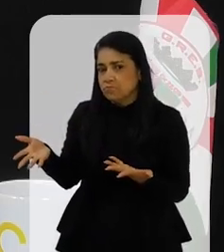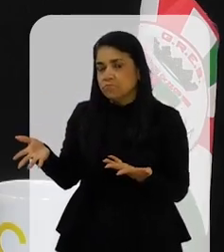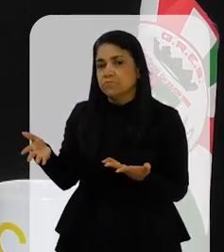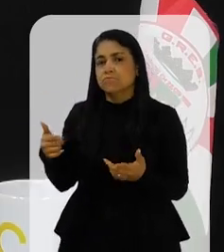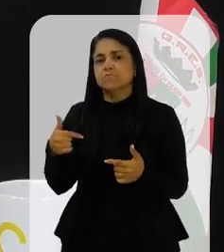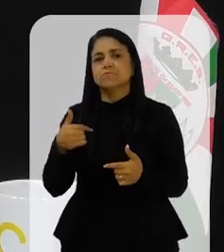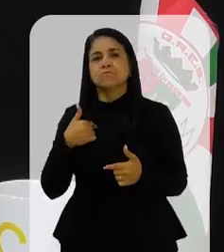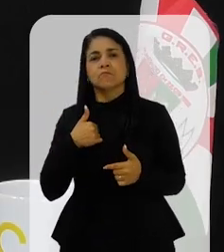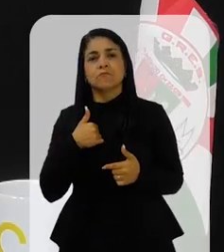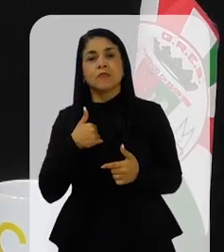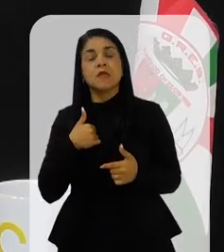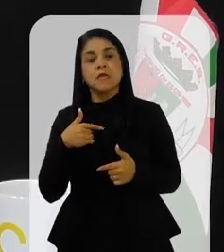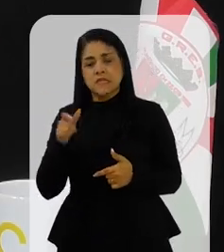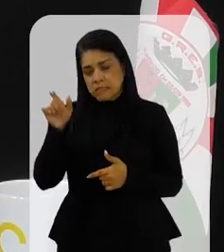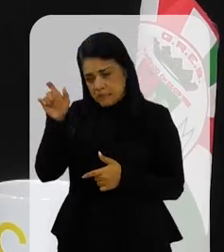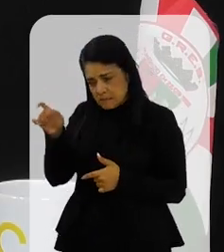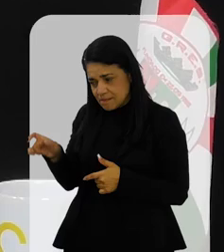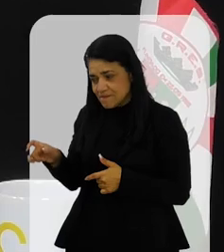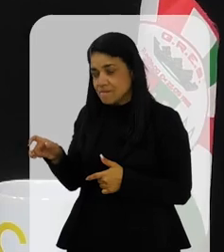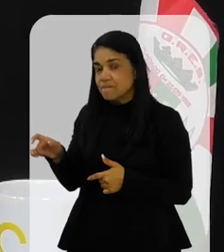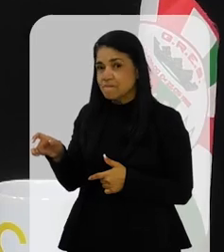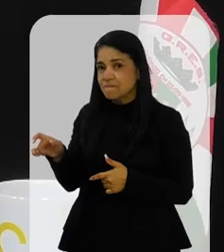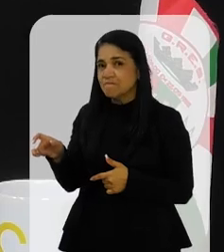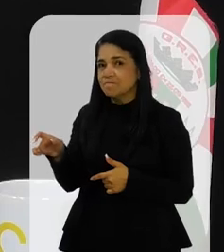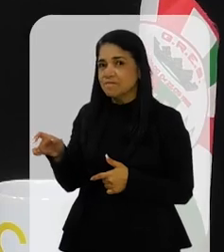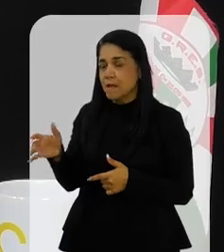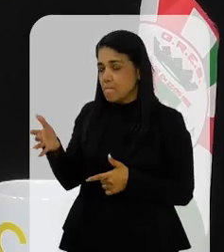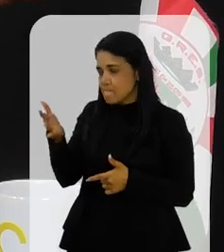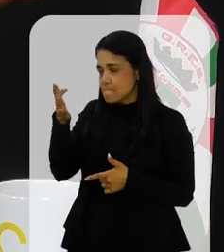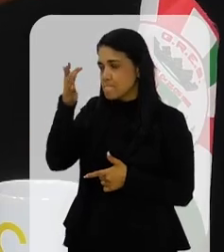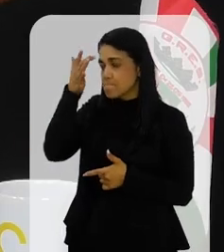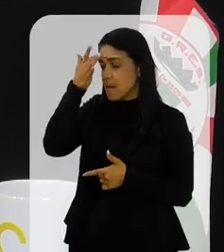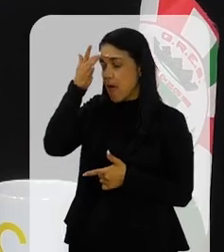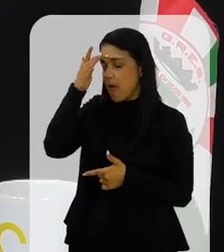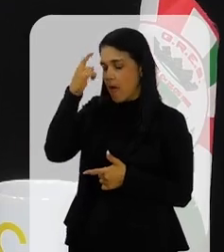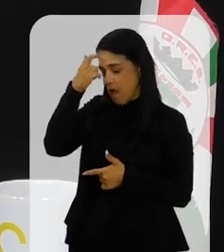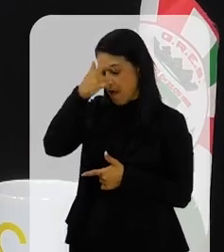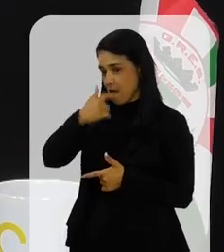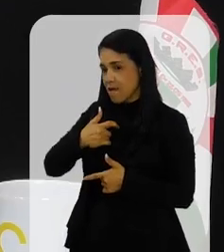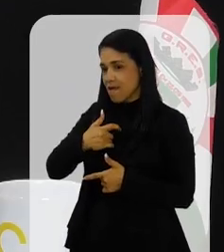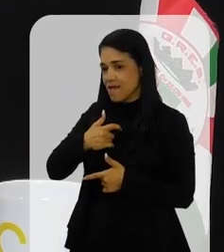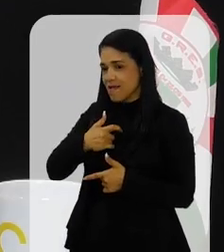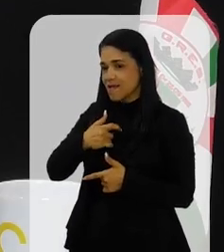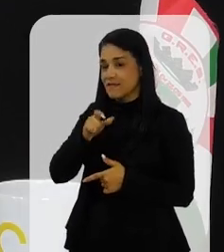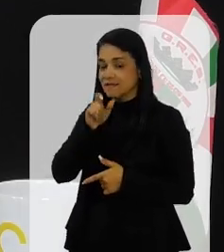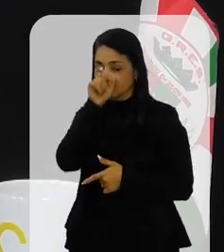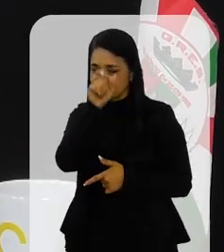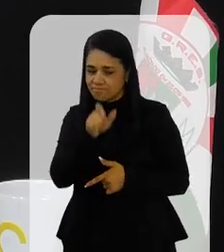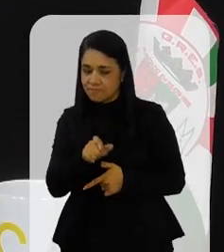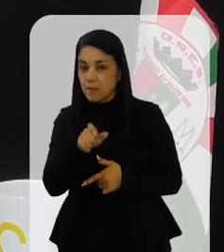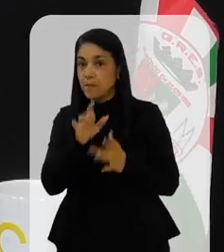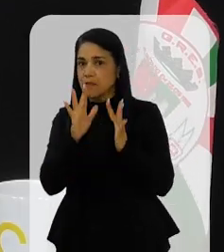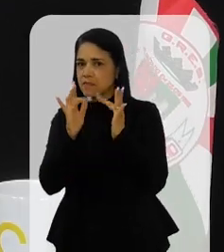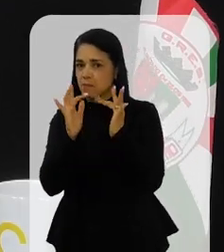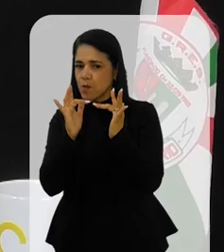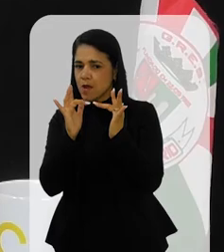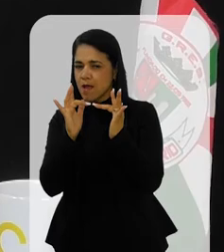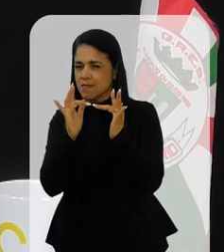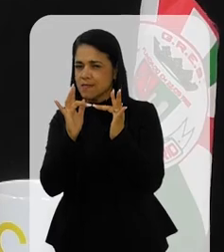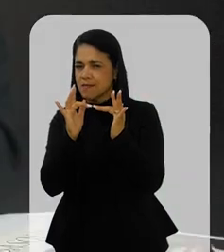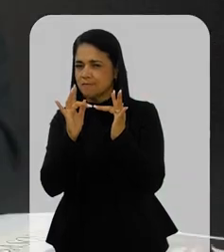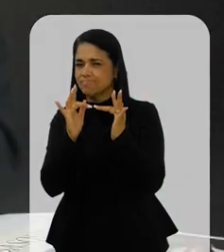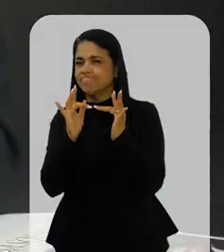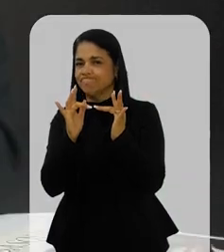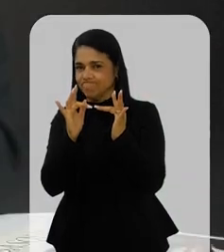tumulto. Aí ele sabe que ele tinha uma fisionomia boa para guardar as pessoas. Alô? Ele foi em cima da Marcilene, perguntando... Era